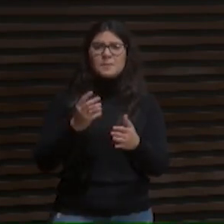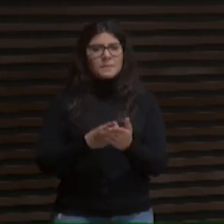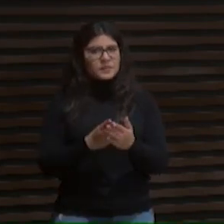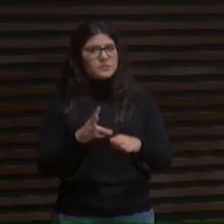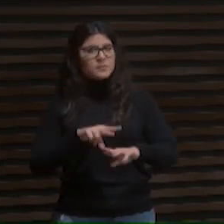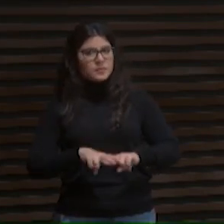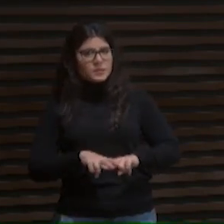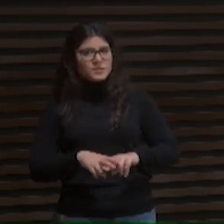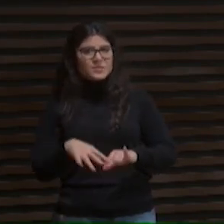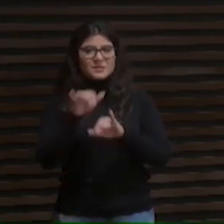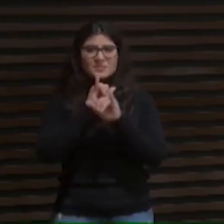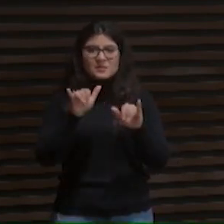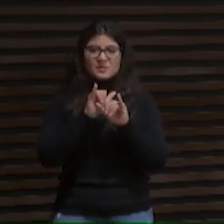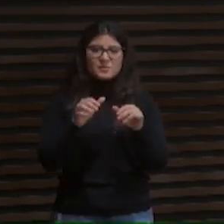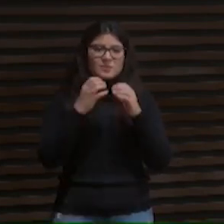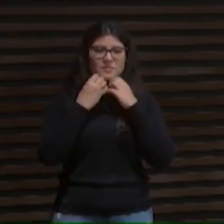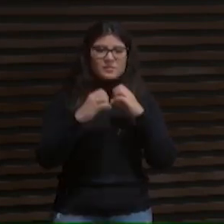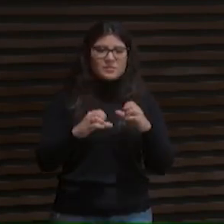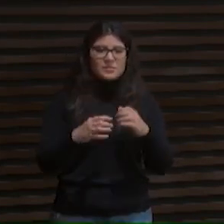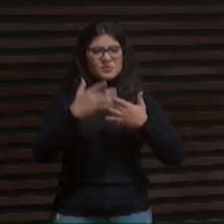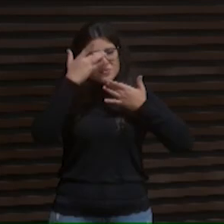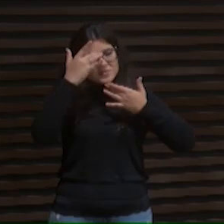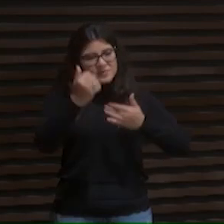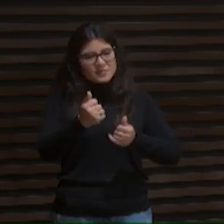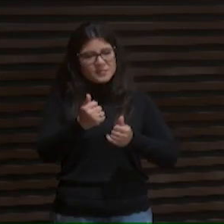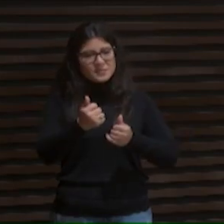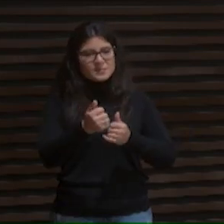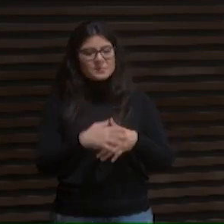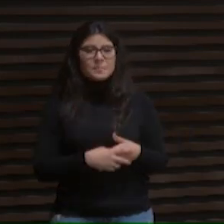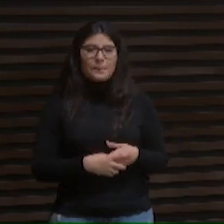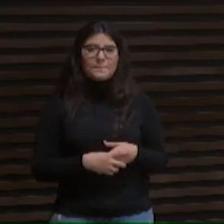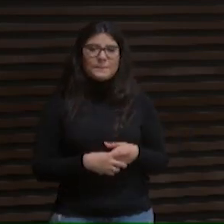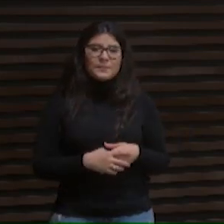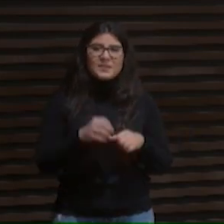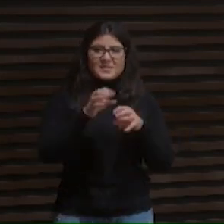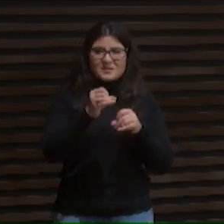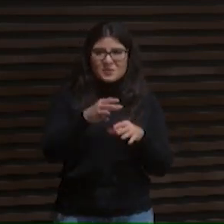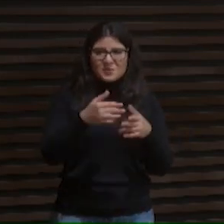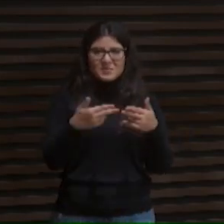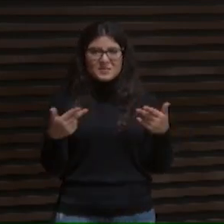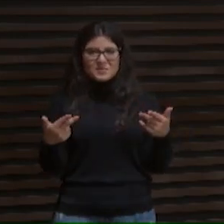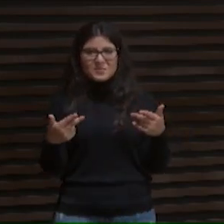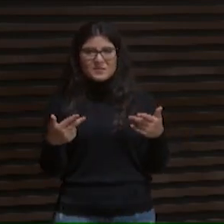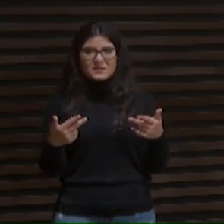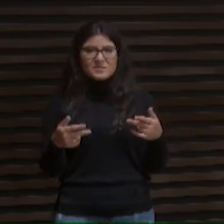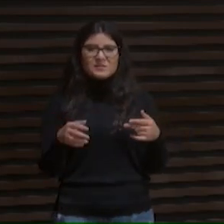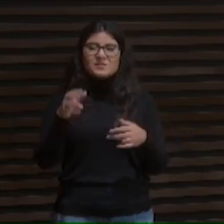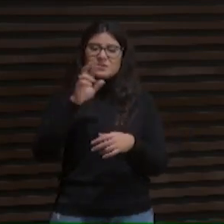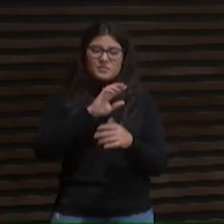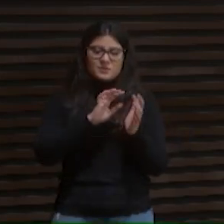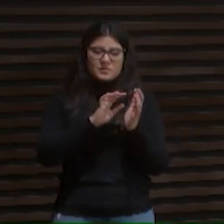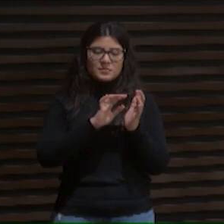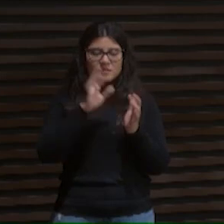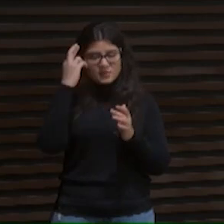anunciou o evangelho com toda intrepidez, oportunidade que ensinou as coisas referentes ao Senhor Jesus